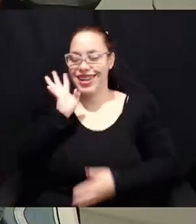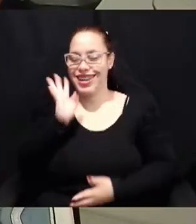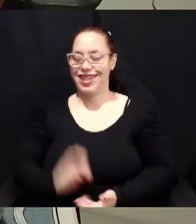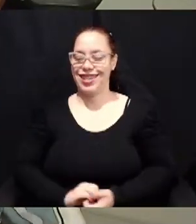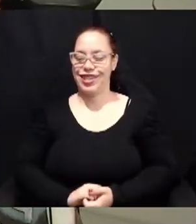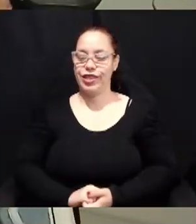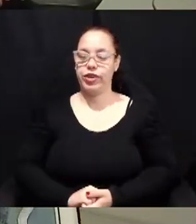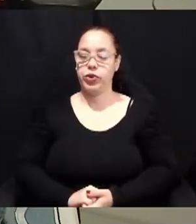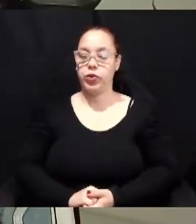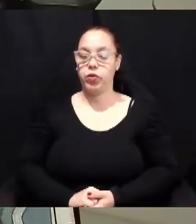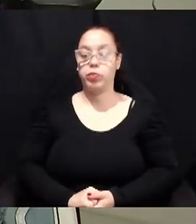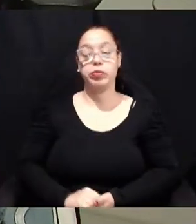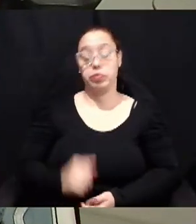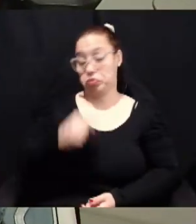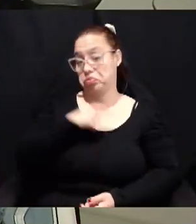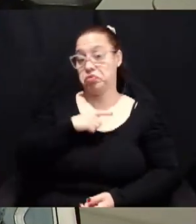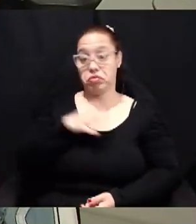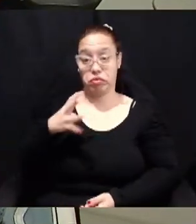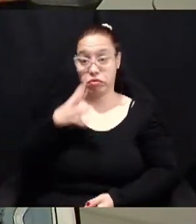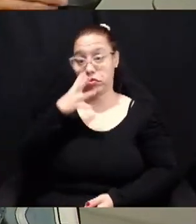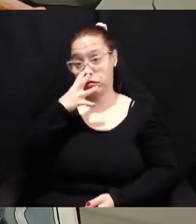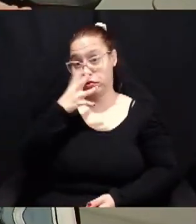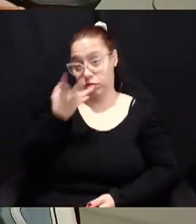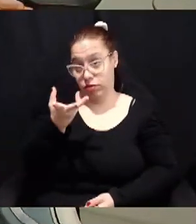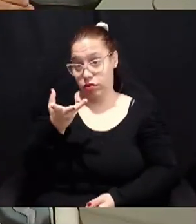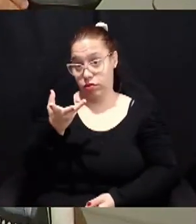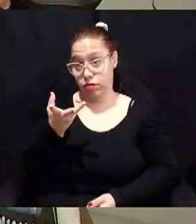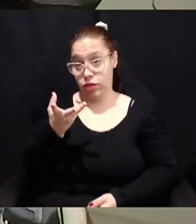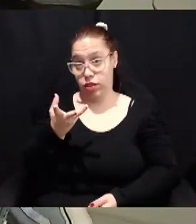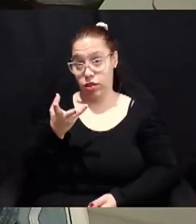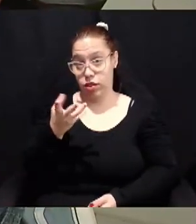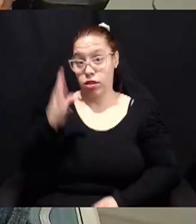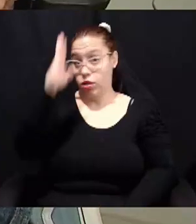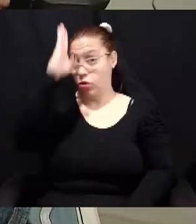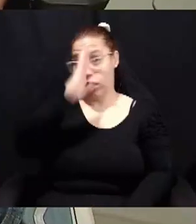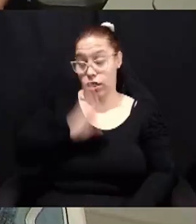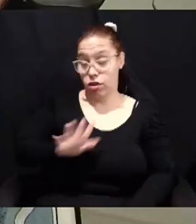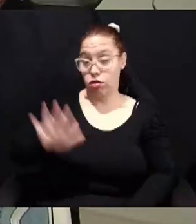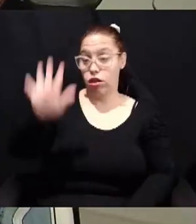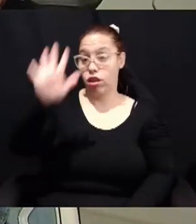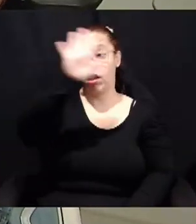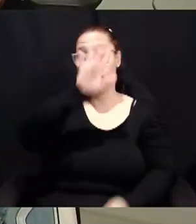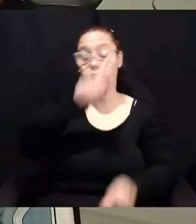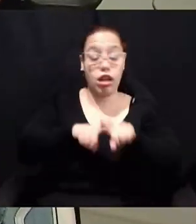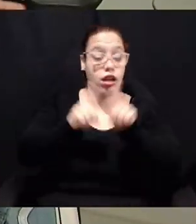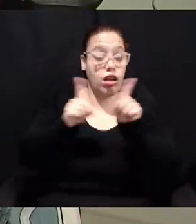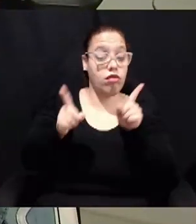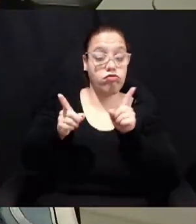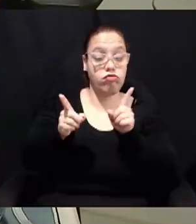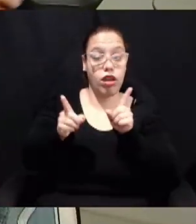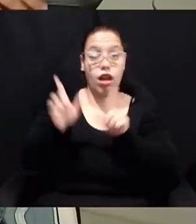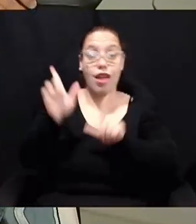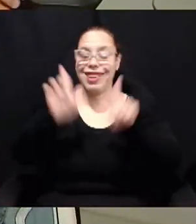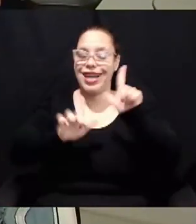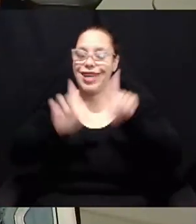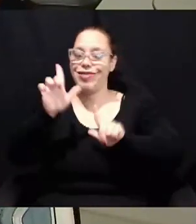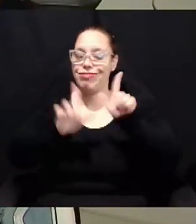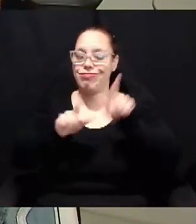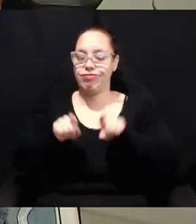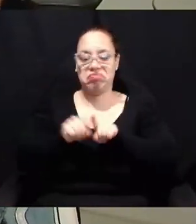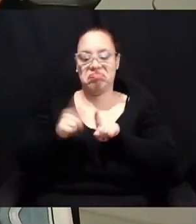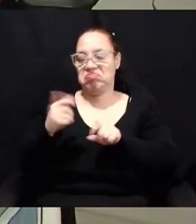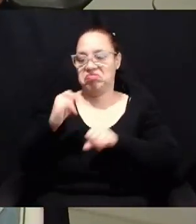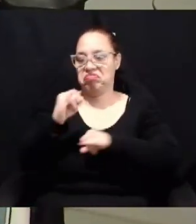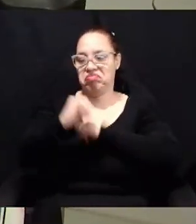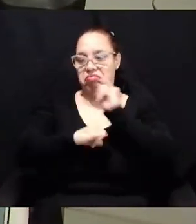a gente tem essas inspirações nacionais, mas a gente consumia muito televisão, né? Porque como não tinha internet, hoje em